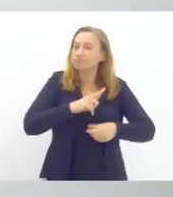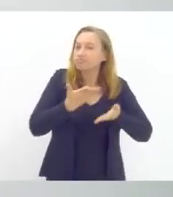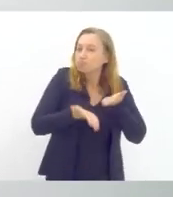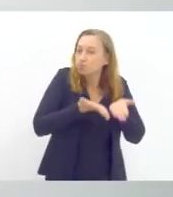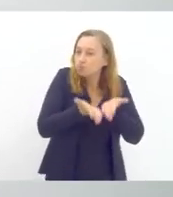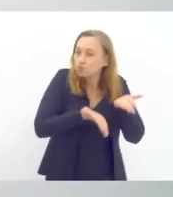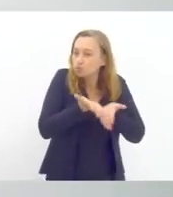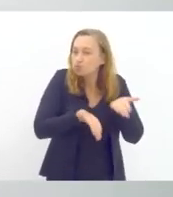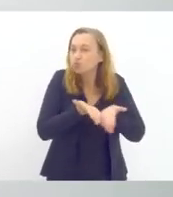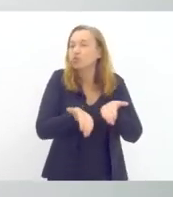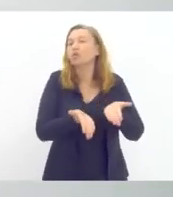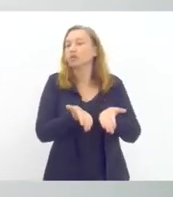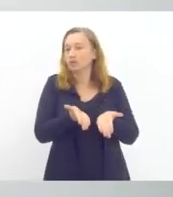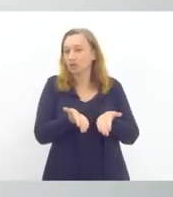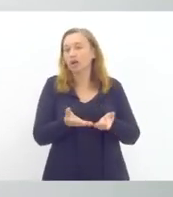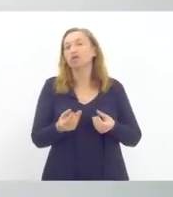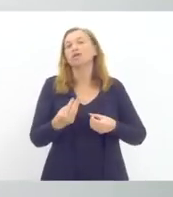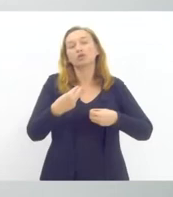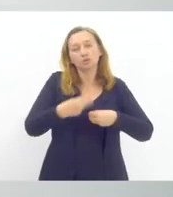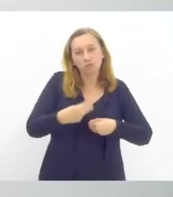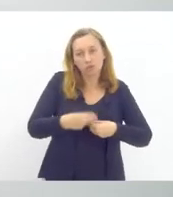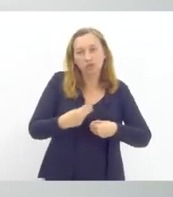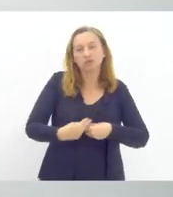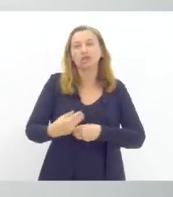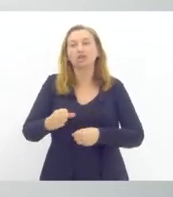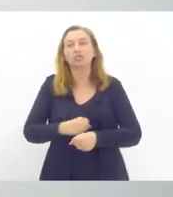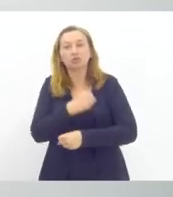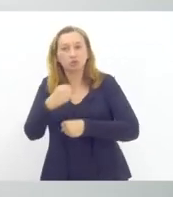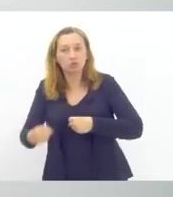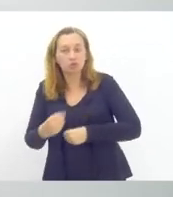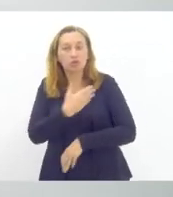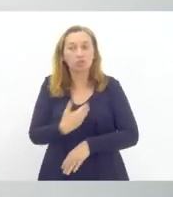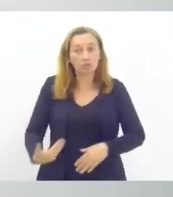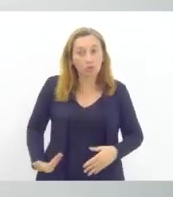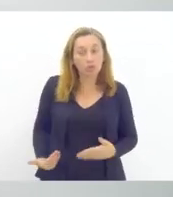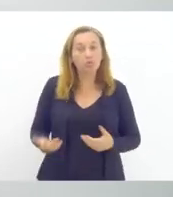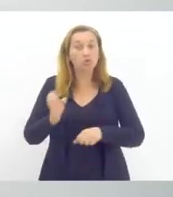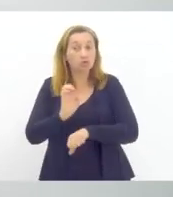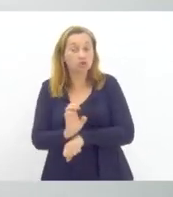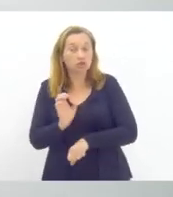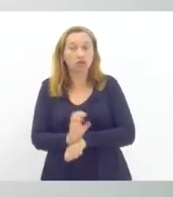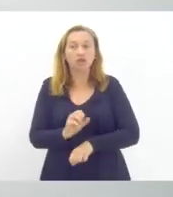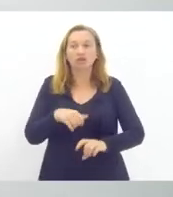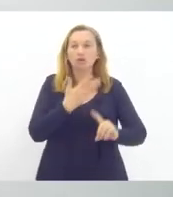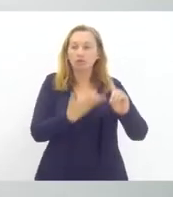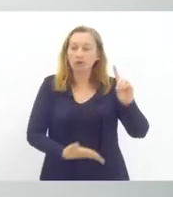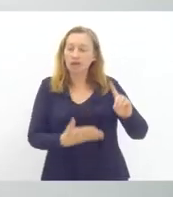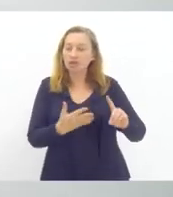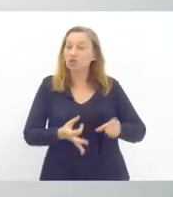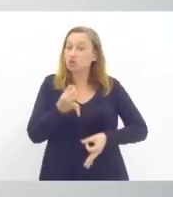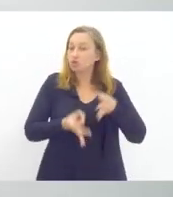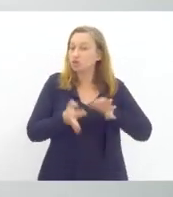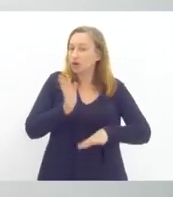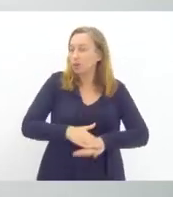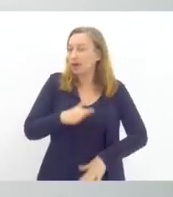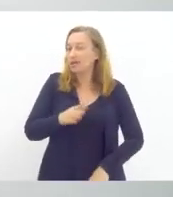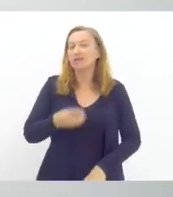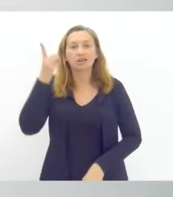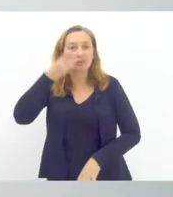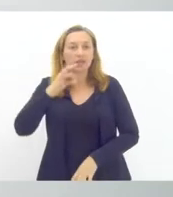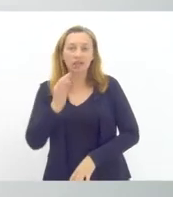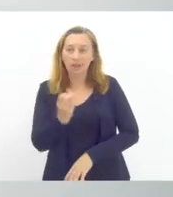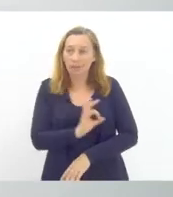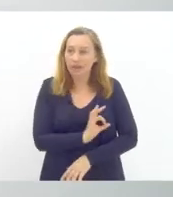poder público do município do estado enfim eu acho que essa é uma homenagem mais do que justa o deputada Marta